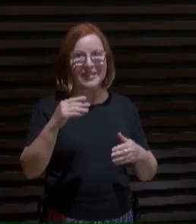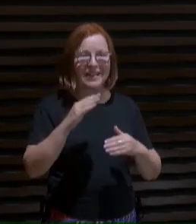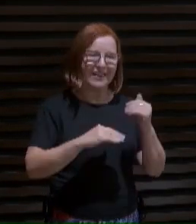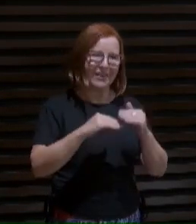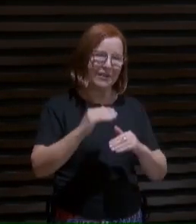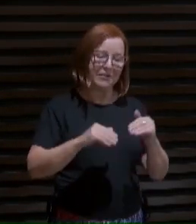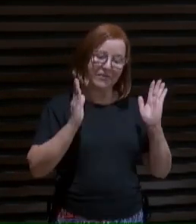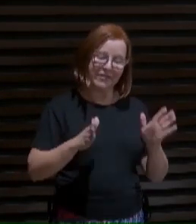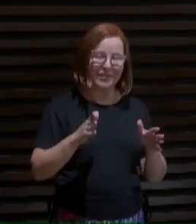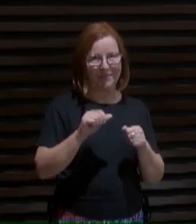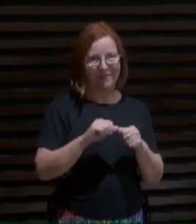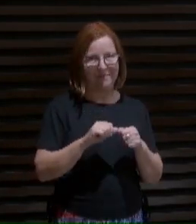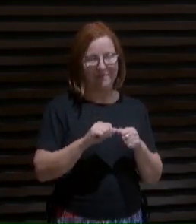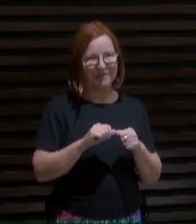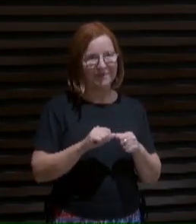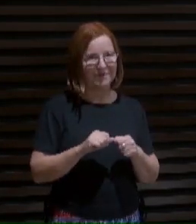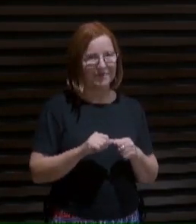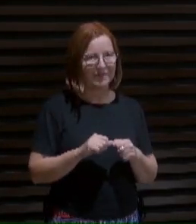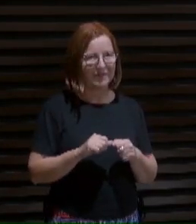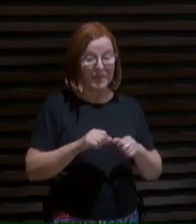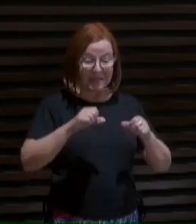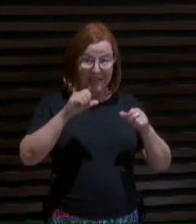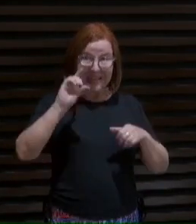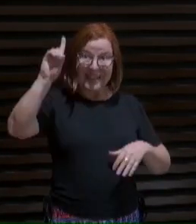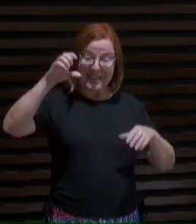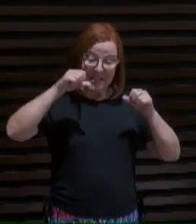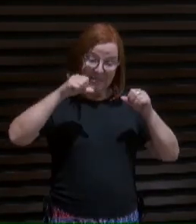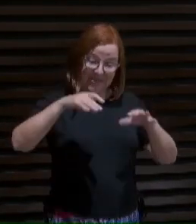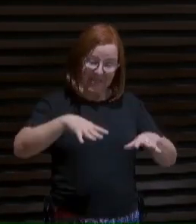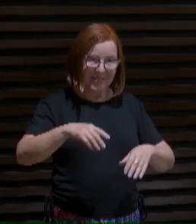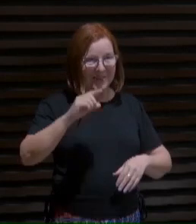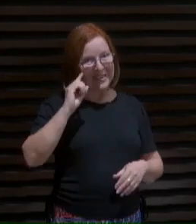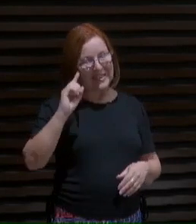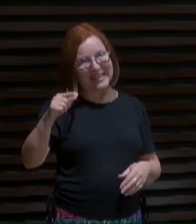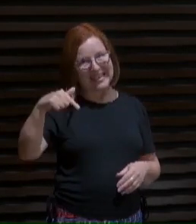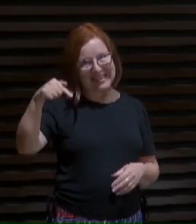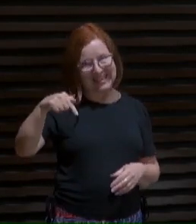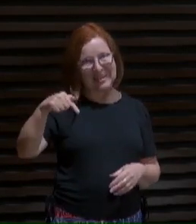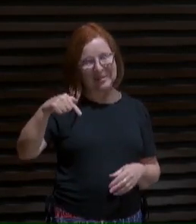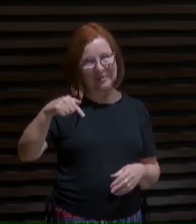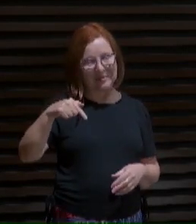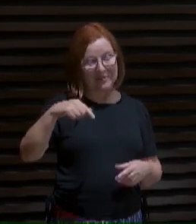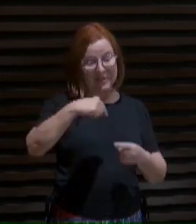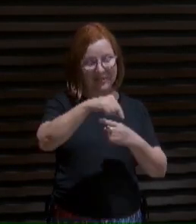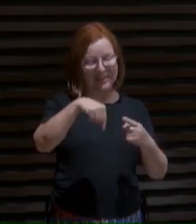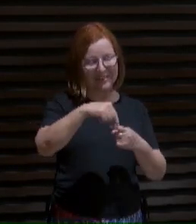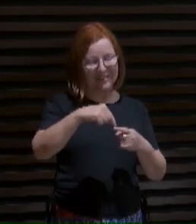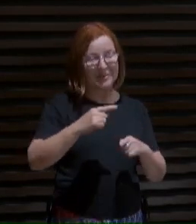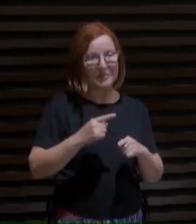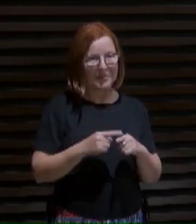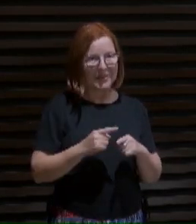tinha feito. E abençoou Deus o dia 7º e o santificou, porque